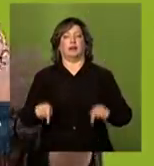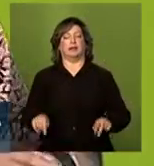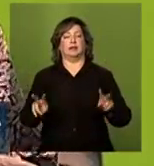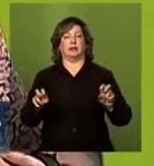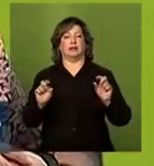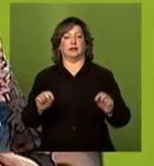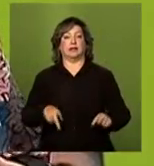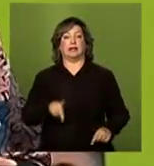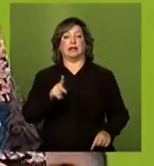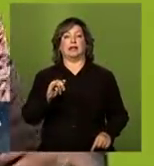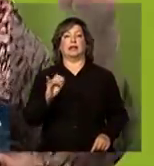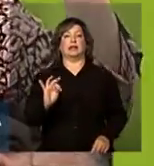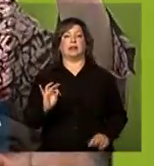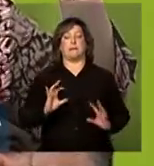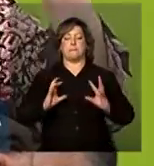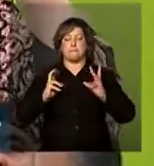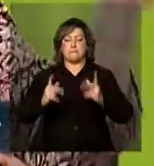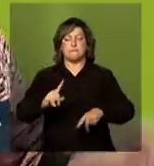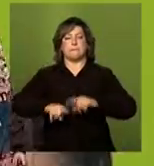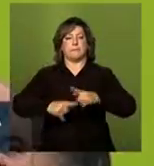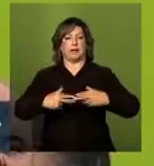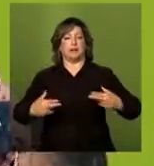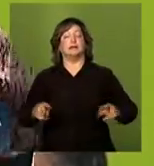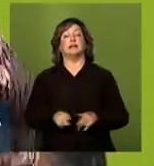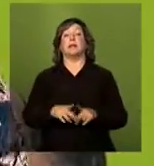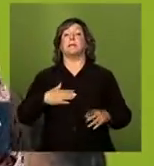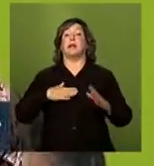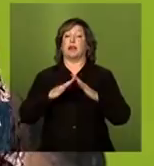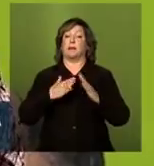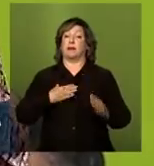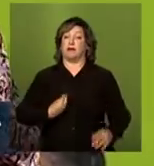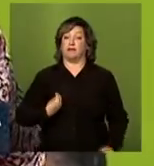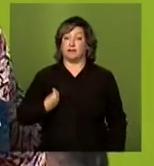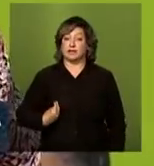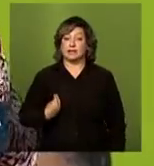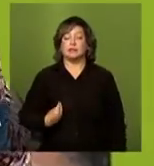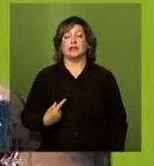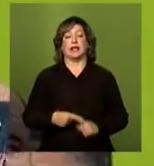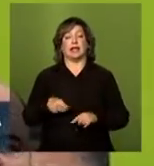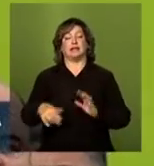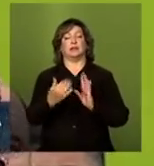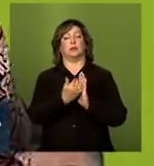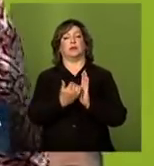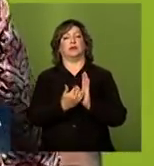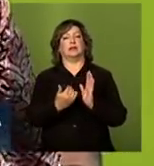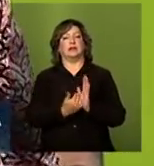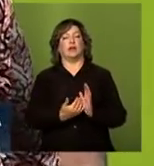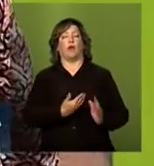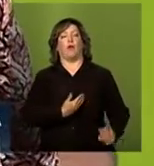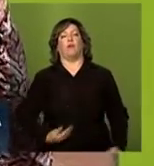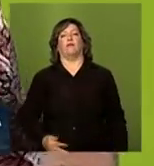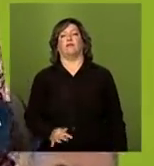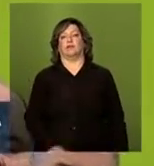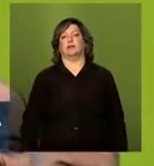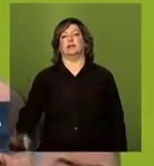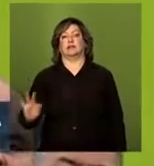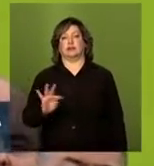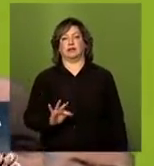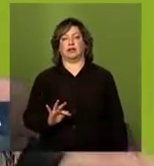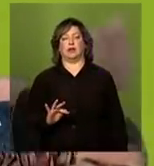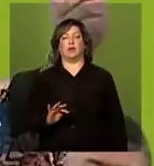kit de máquinas Olha também no Minha Casa Minha Vida que é esse programa que o governo federal